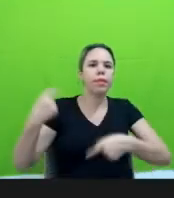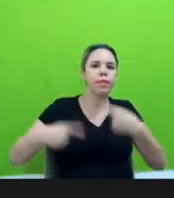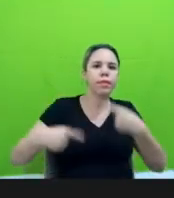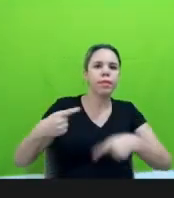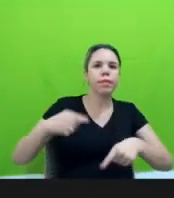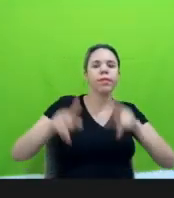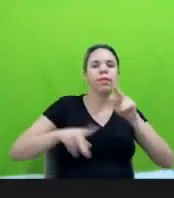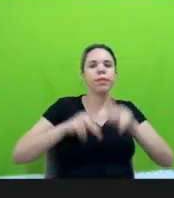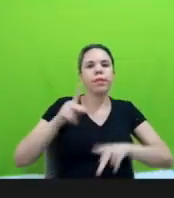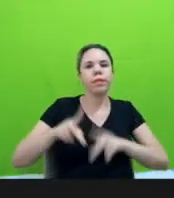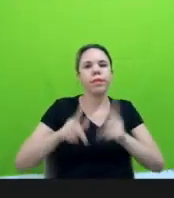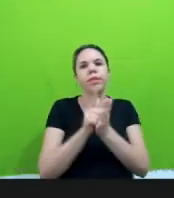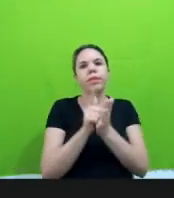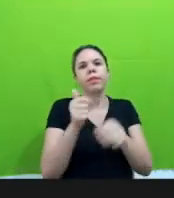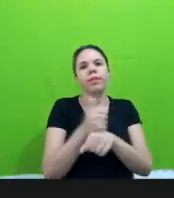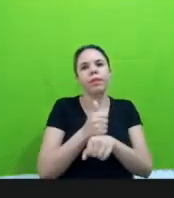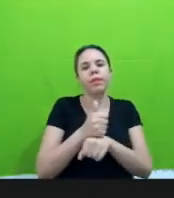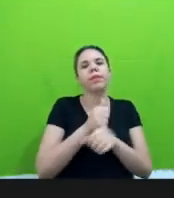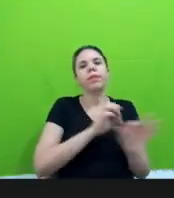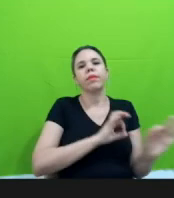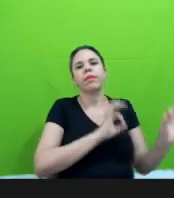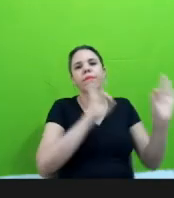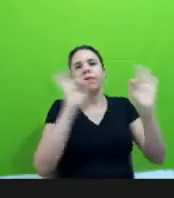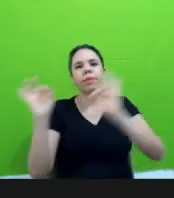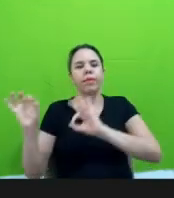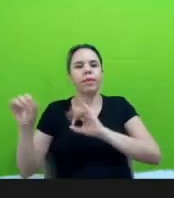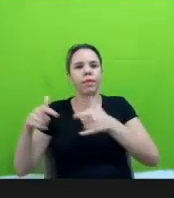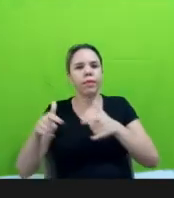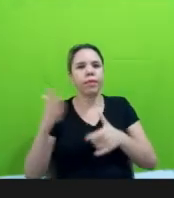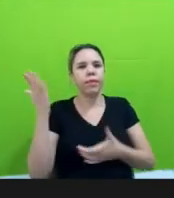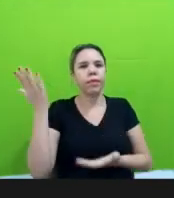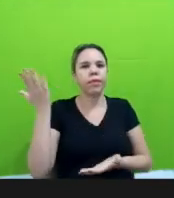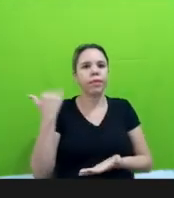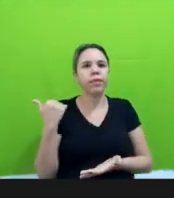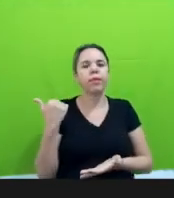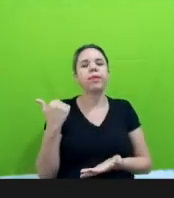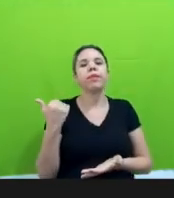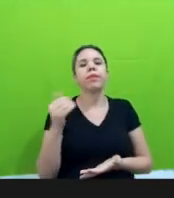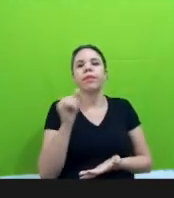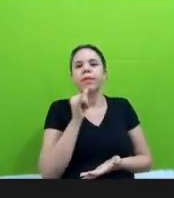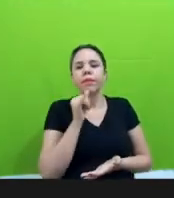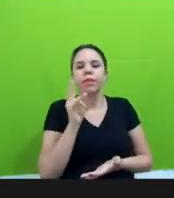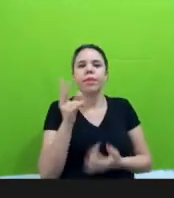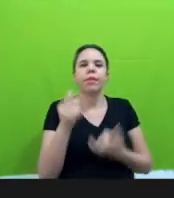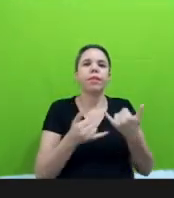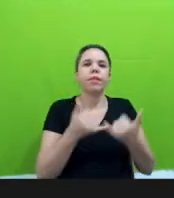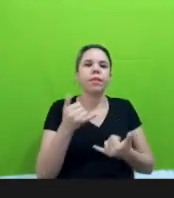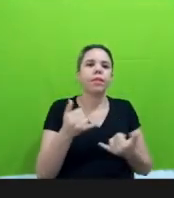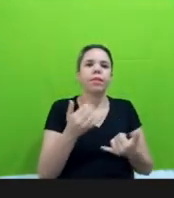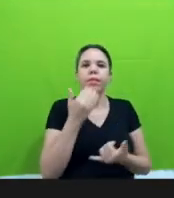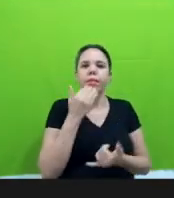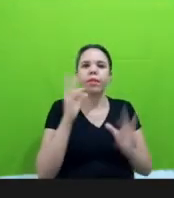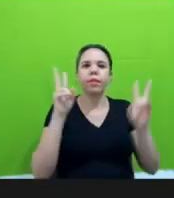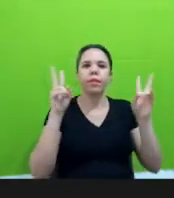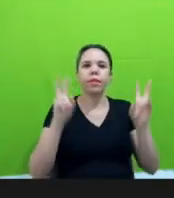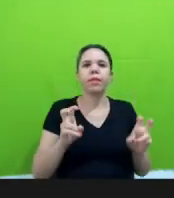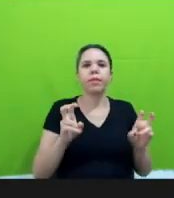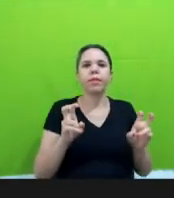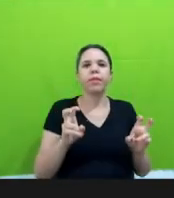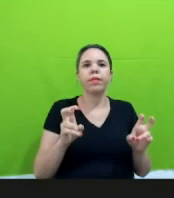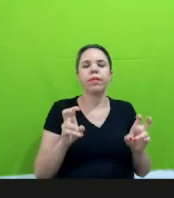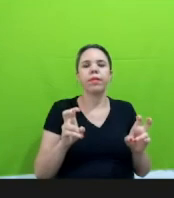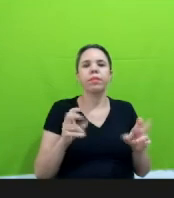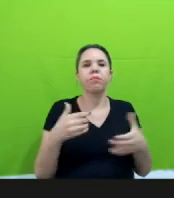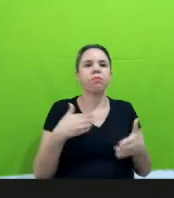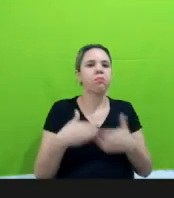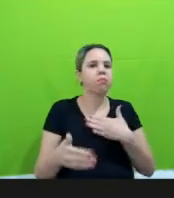são jornalistas, que já acompanham o nosso trabalho, querem saber como fazer um pedido ou outro, mas eu sempre brinco que é para fazer pedido sobre tudo. Seja lá de onde estiver, se for um